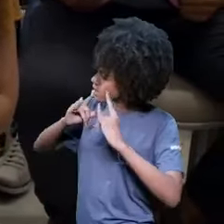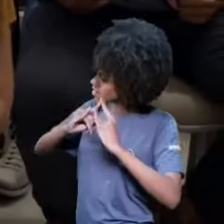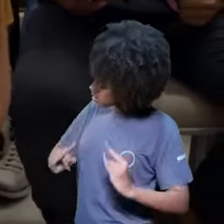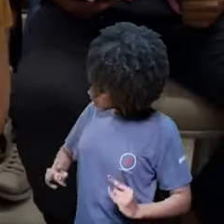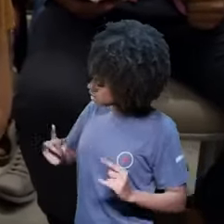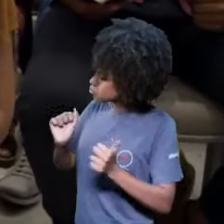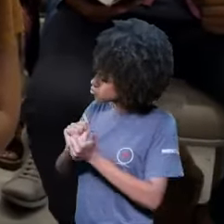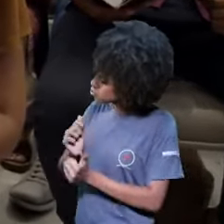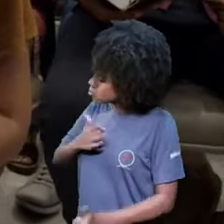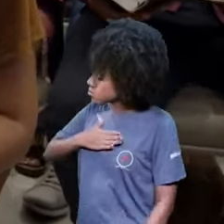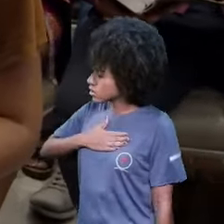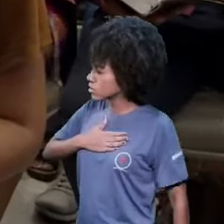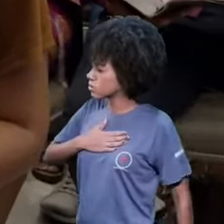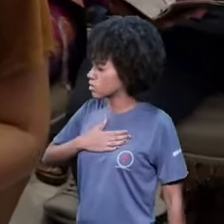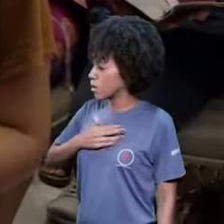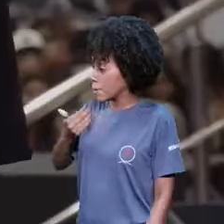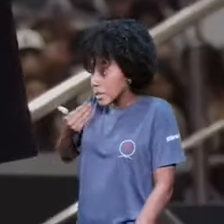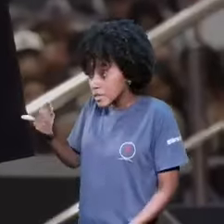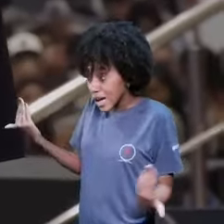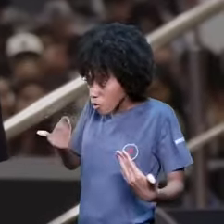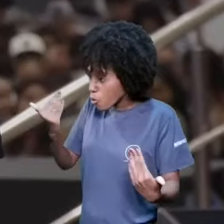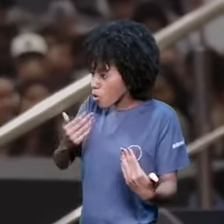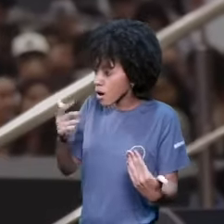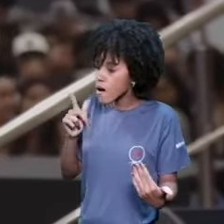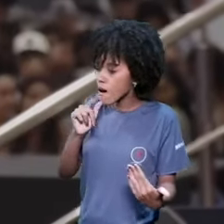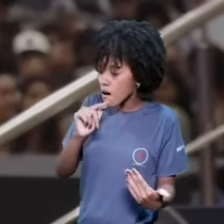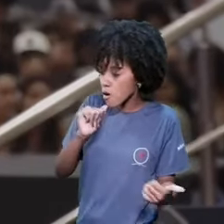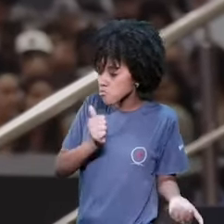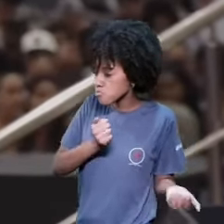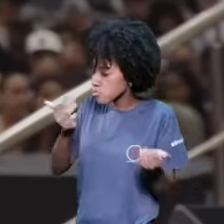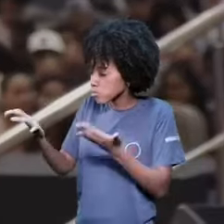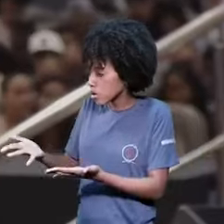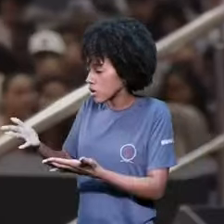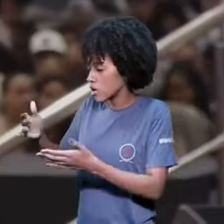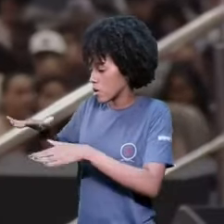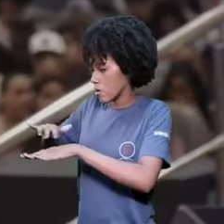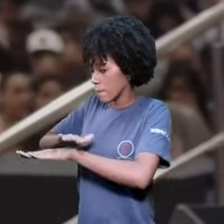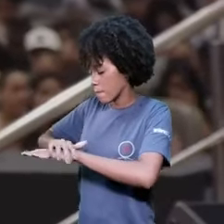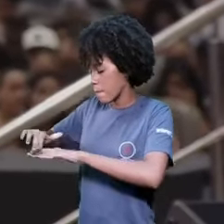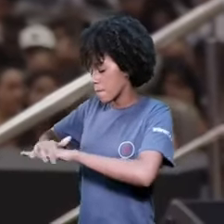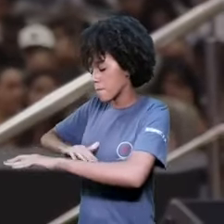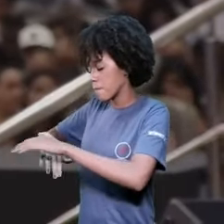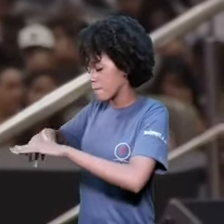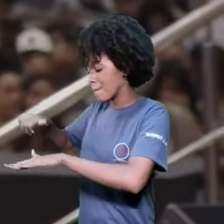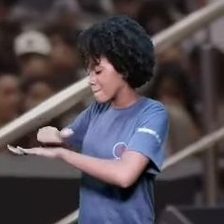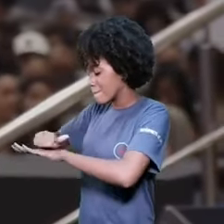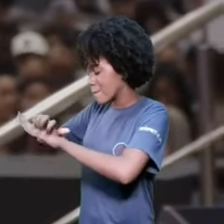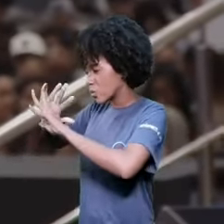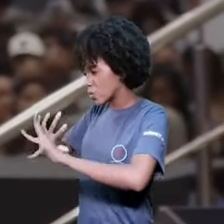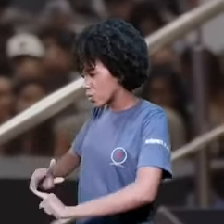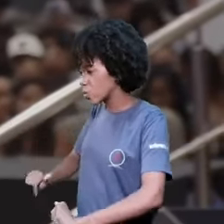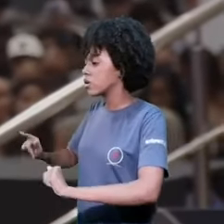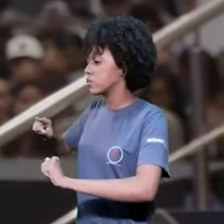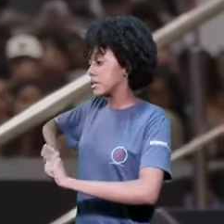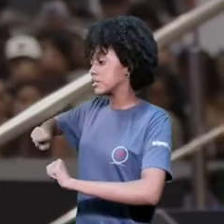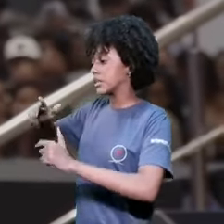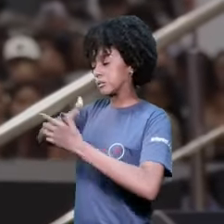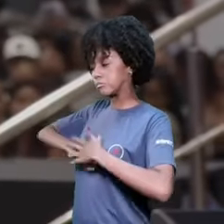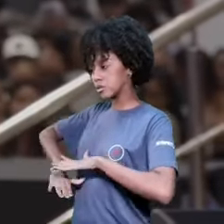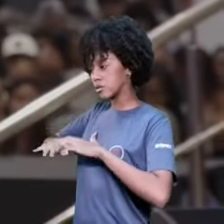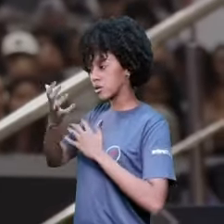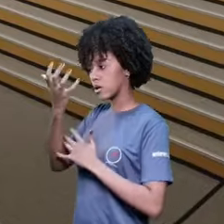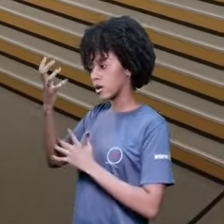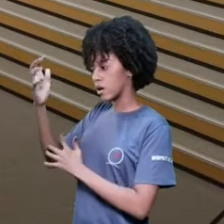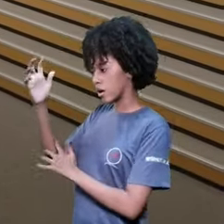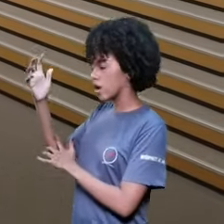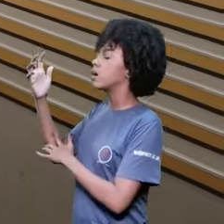servo. Vou pedir agora que traga um pouco de água para que lavem os vossos pés e descansem debaixo dessa árvore. Trarei um pouco de comida para